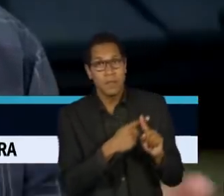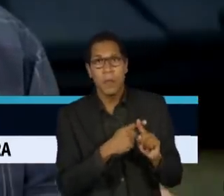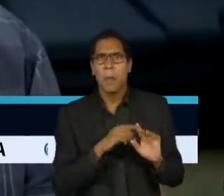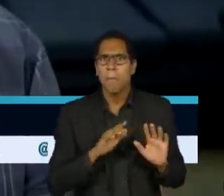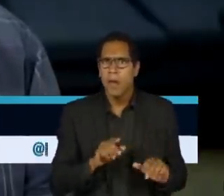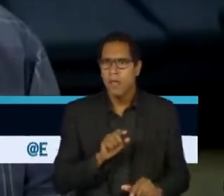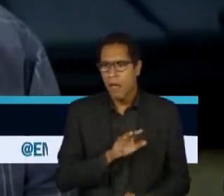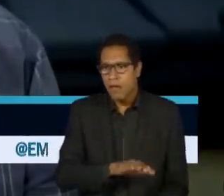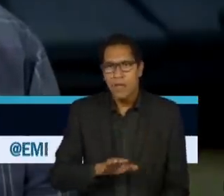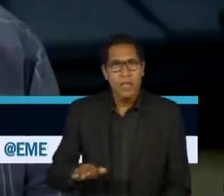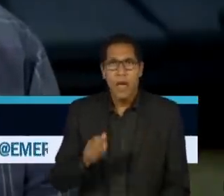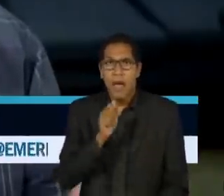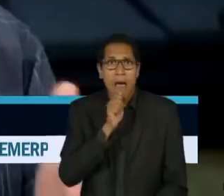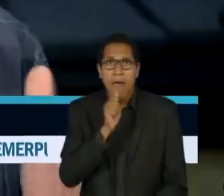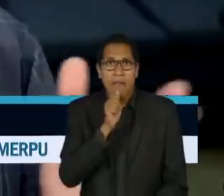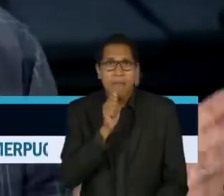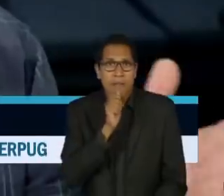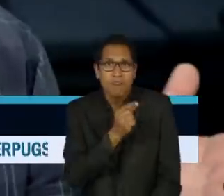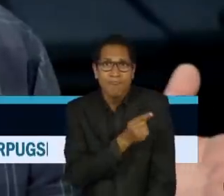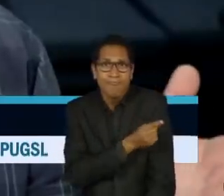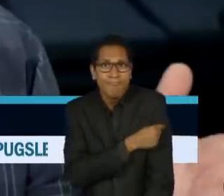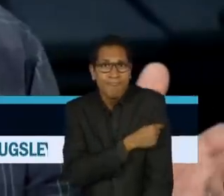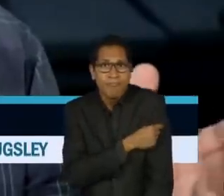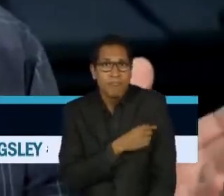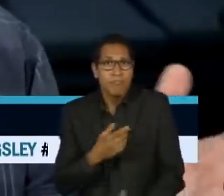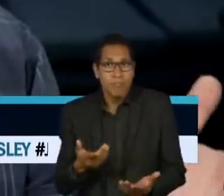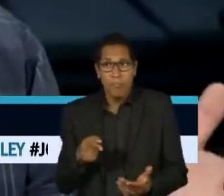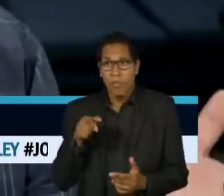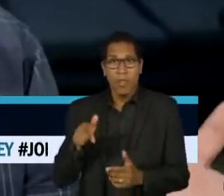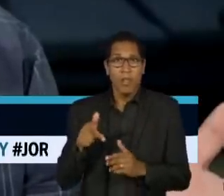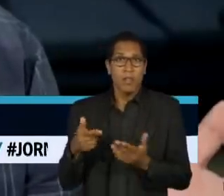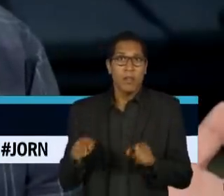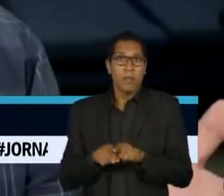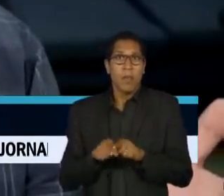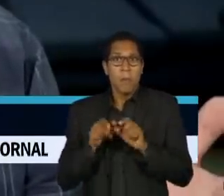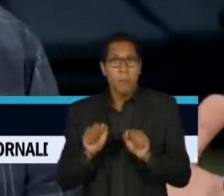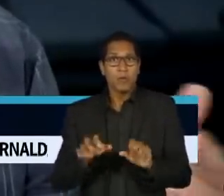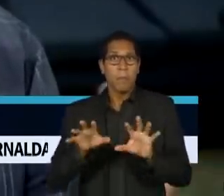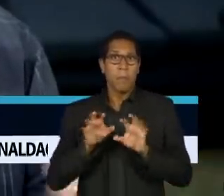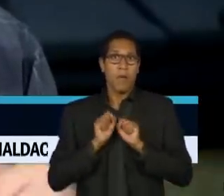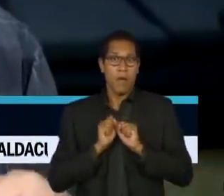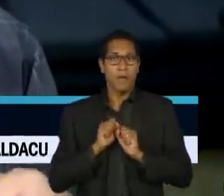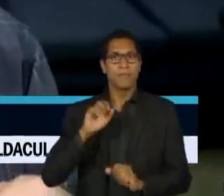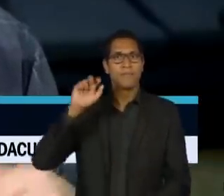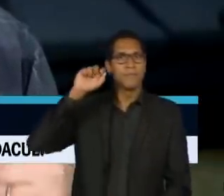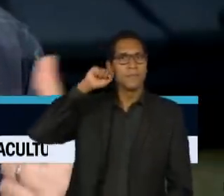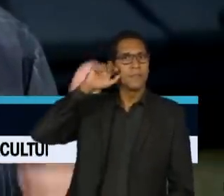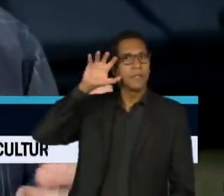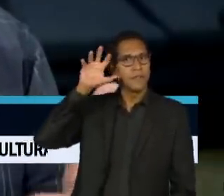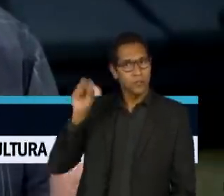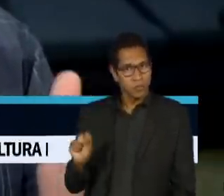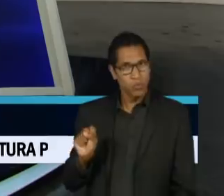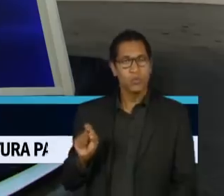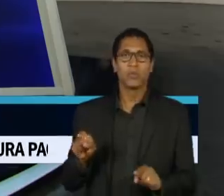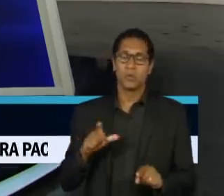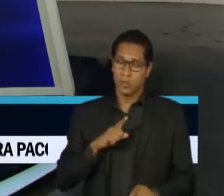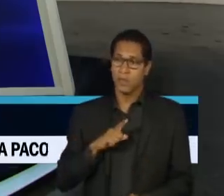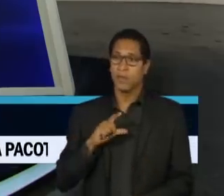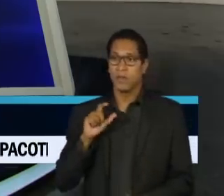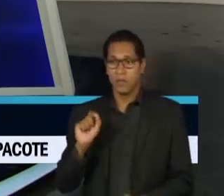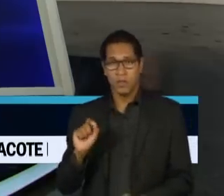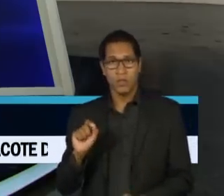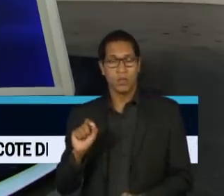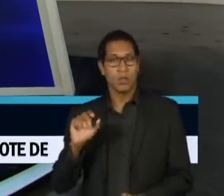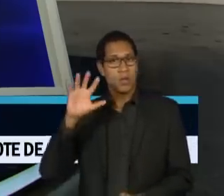Elas continuam vulneráveis à Covid e, pelo menos na África do Sul, 10% dos casos de Covid agora com a Ômicron estão acontecendo em